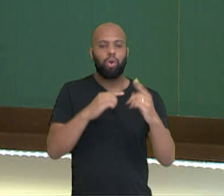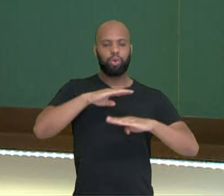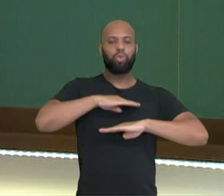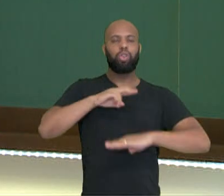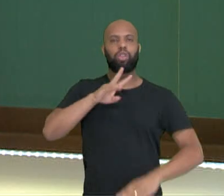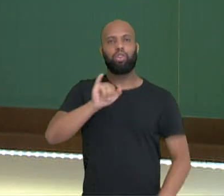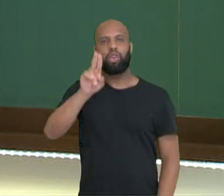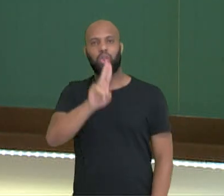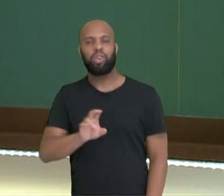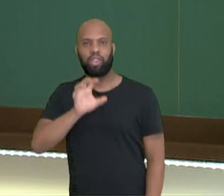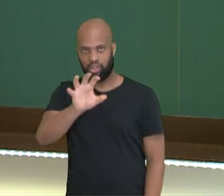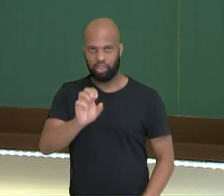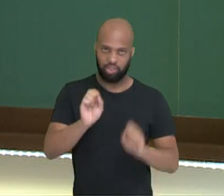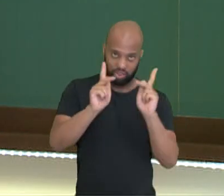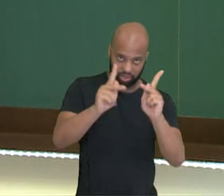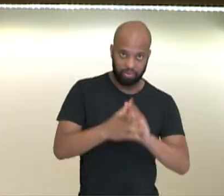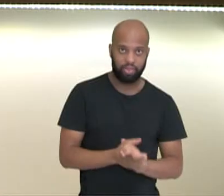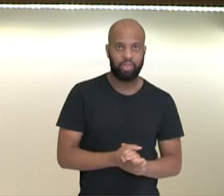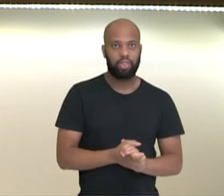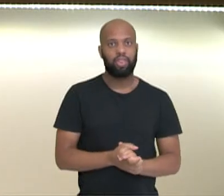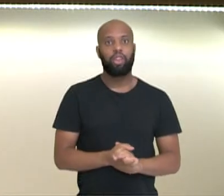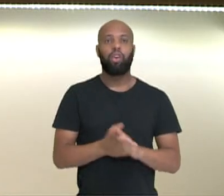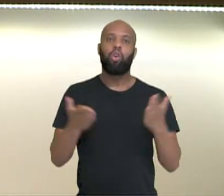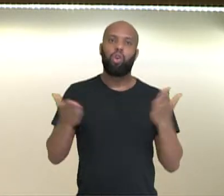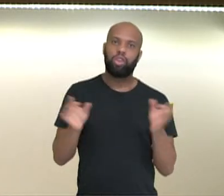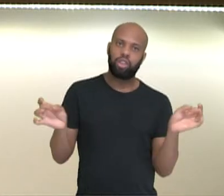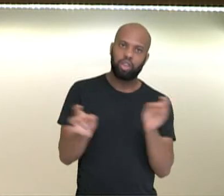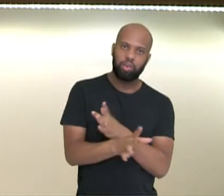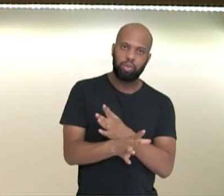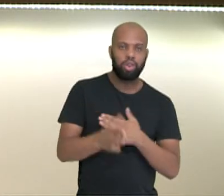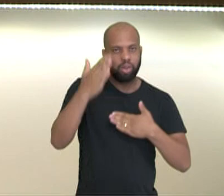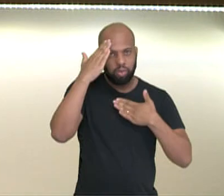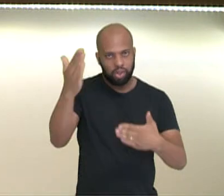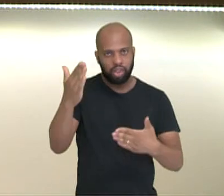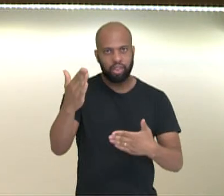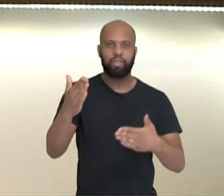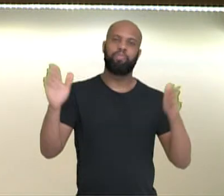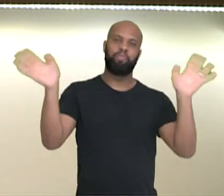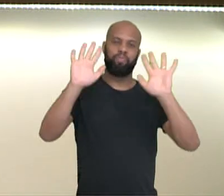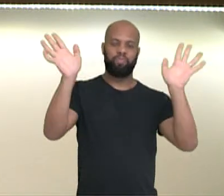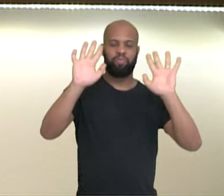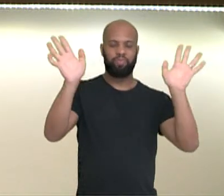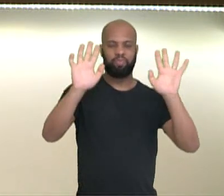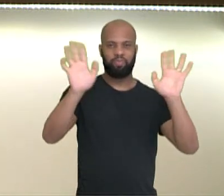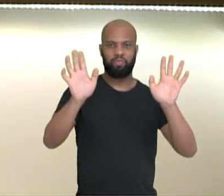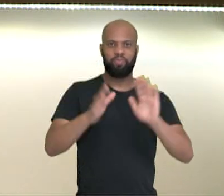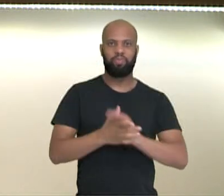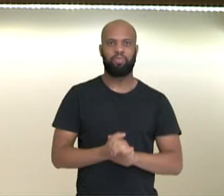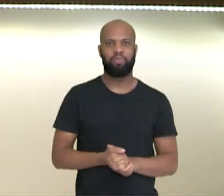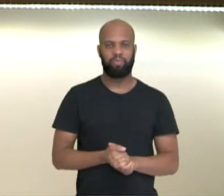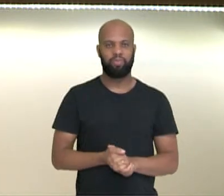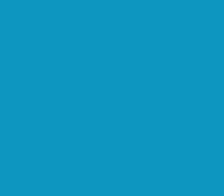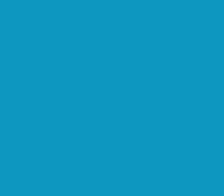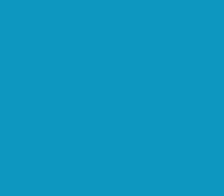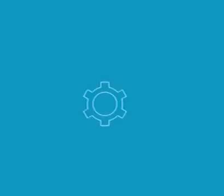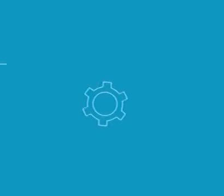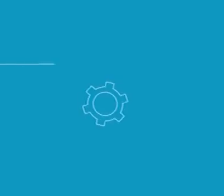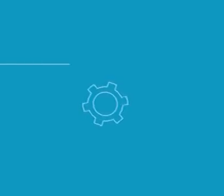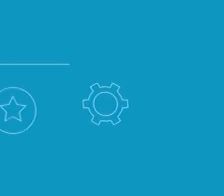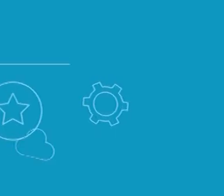aí os acréscimos sucessivos. Legal? Então, por hoje foi isso. Muito obrigada pela atenção e até uma próxima. Seja extraordinário!